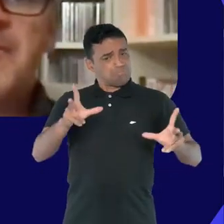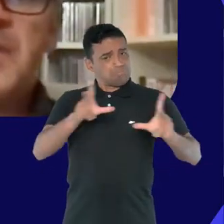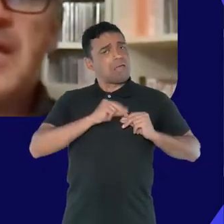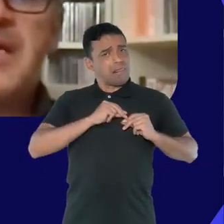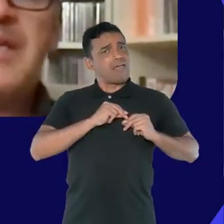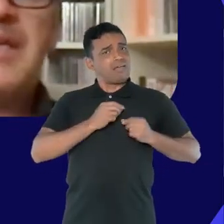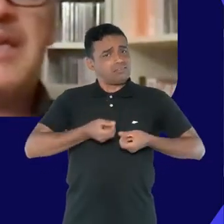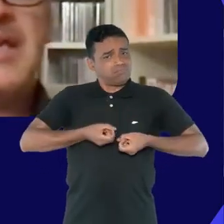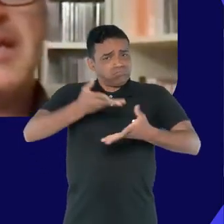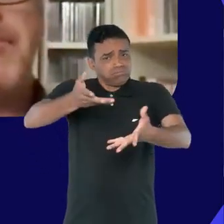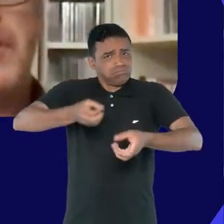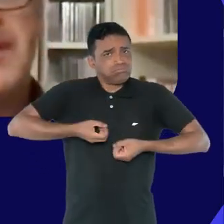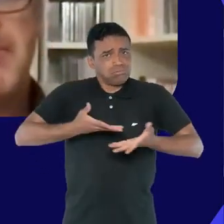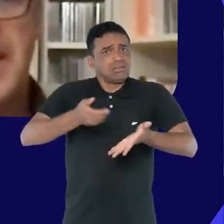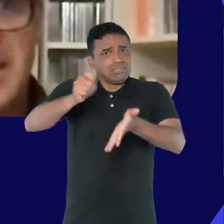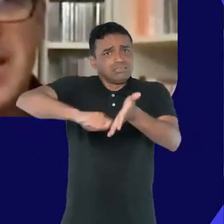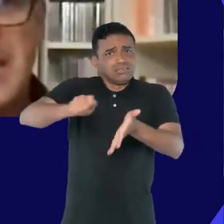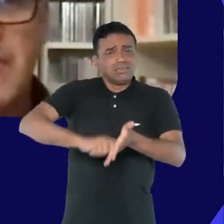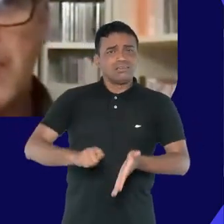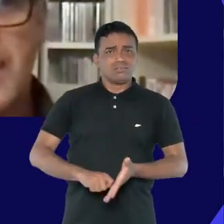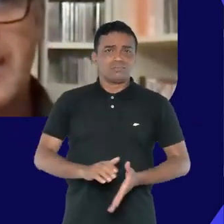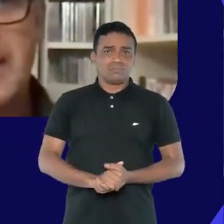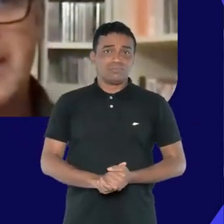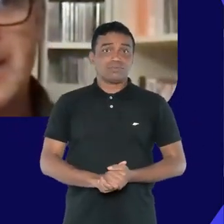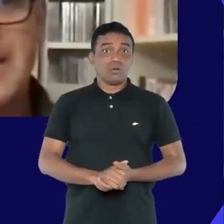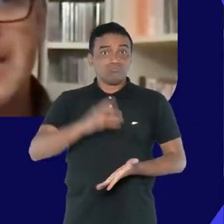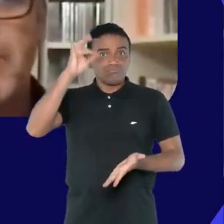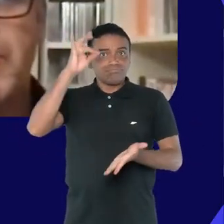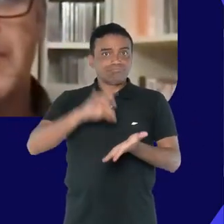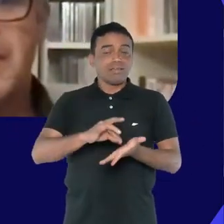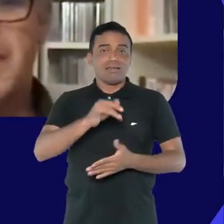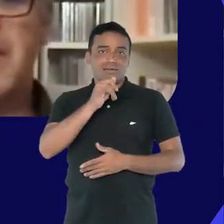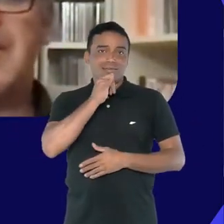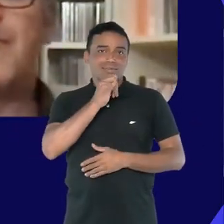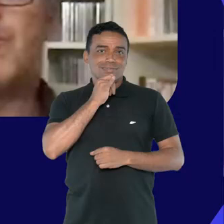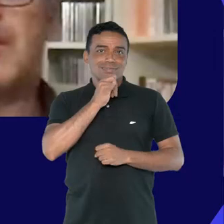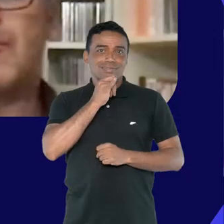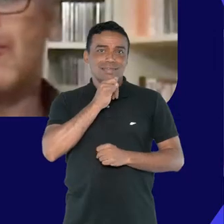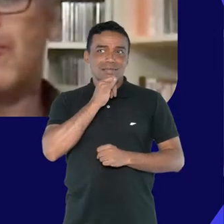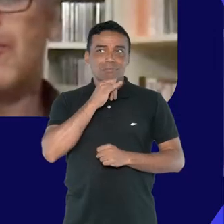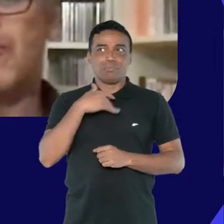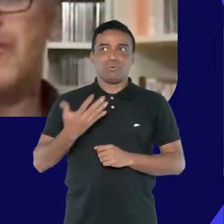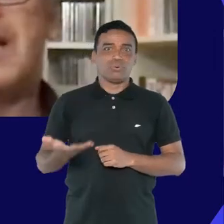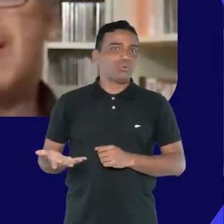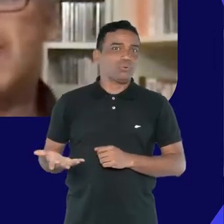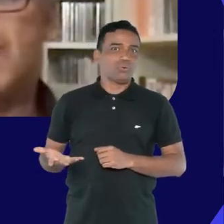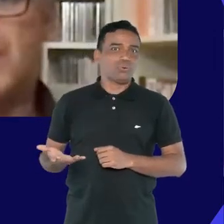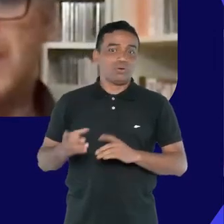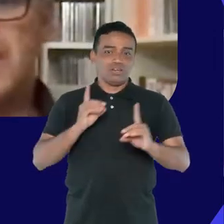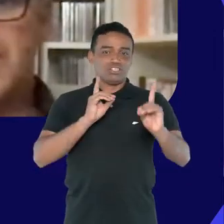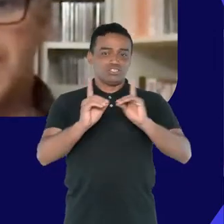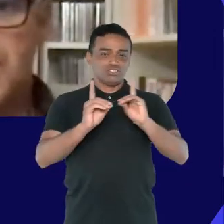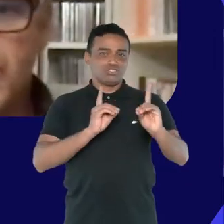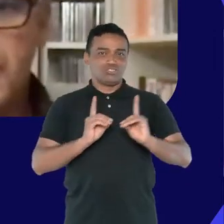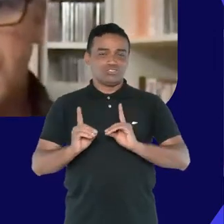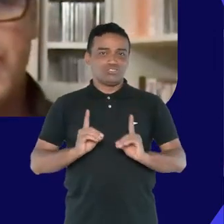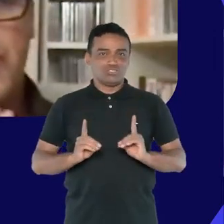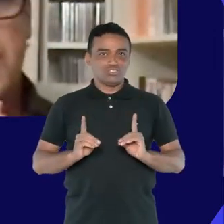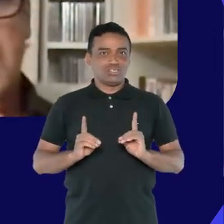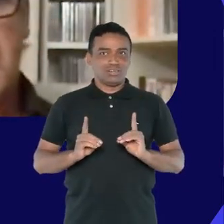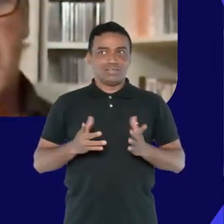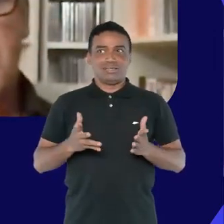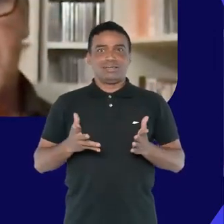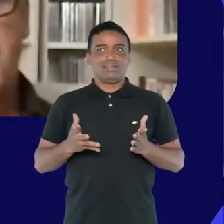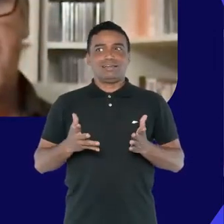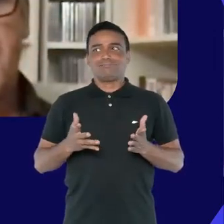dita. E, por exemplo, neste caso concreto, deste exemplo de um diálogo